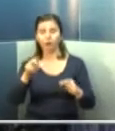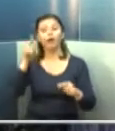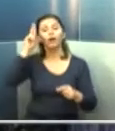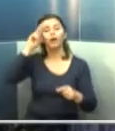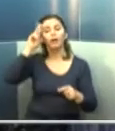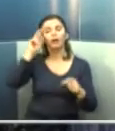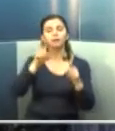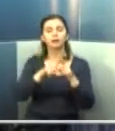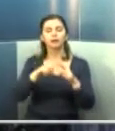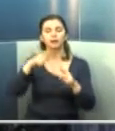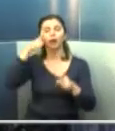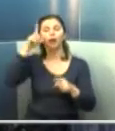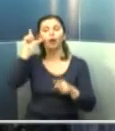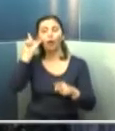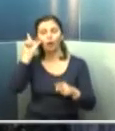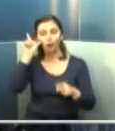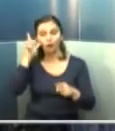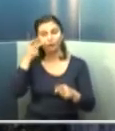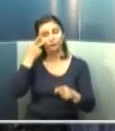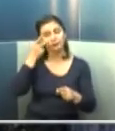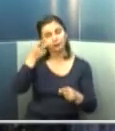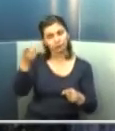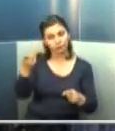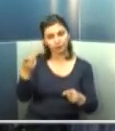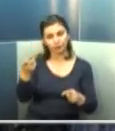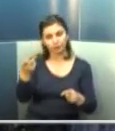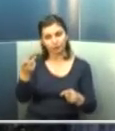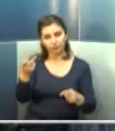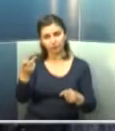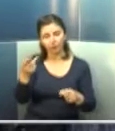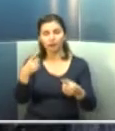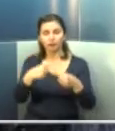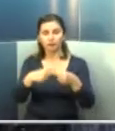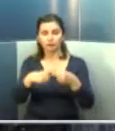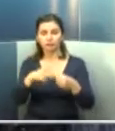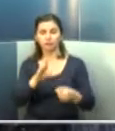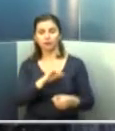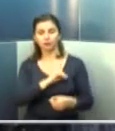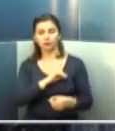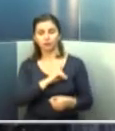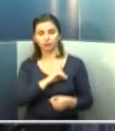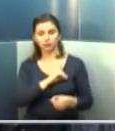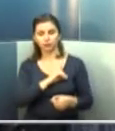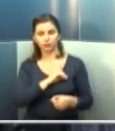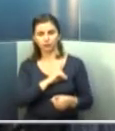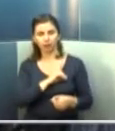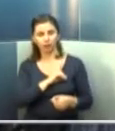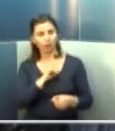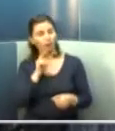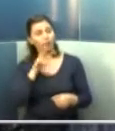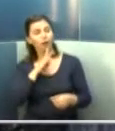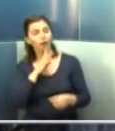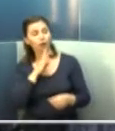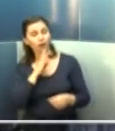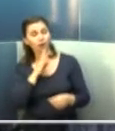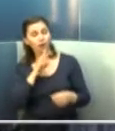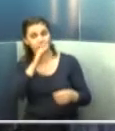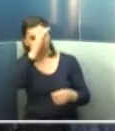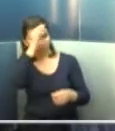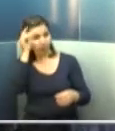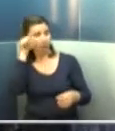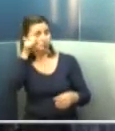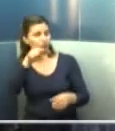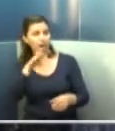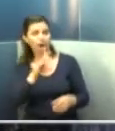nets em uma visita o pastor alcides na cidade de divinópolis vamos lá conheço toda a cama tv câmara lá e conhecer algumas